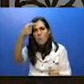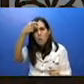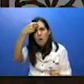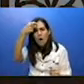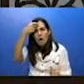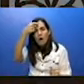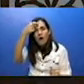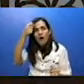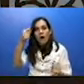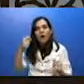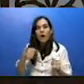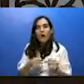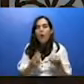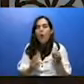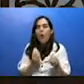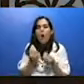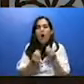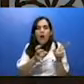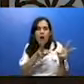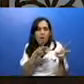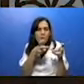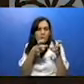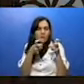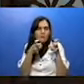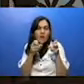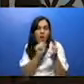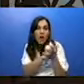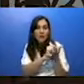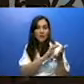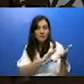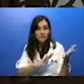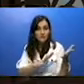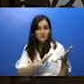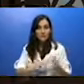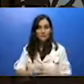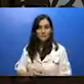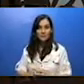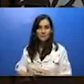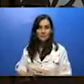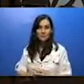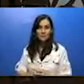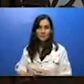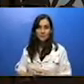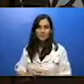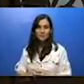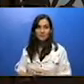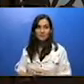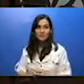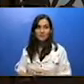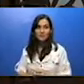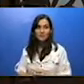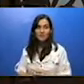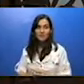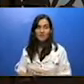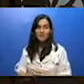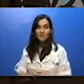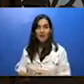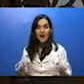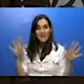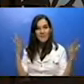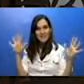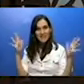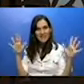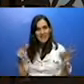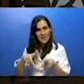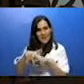criança como é que ela faz essas atividades tá certo e aí mais uma vez parabéns